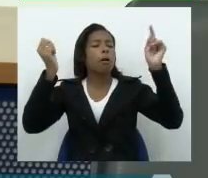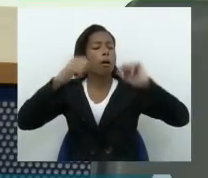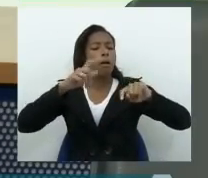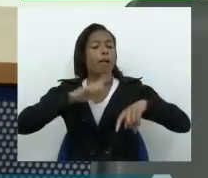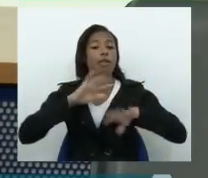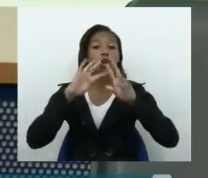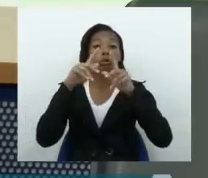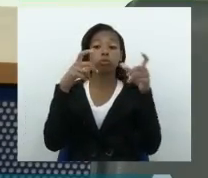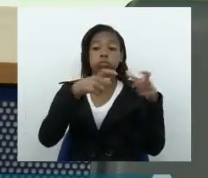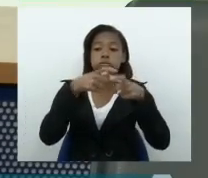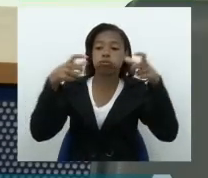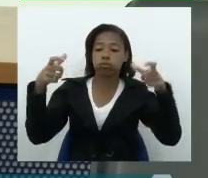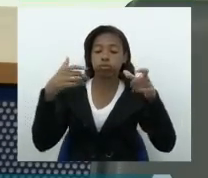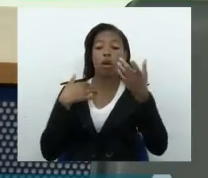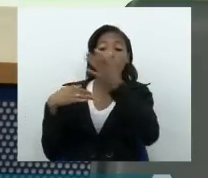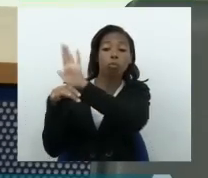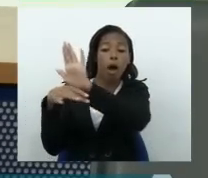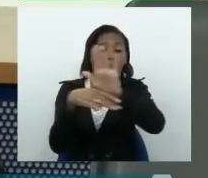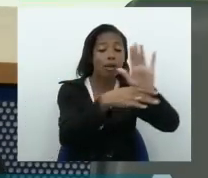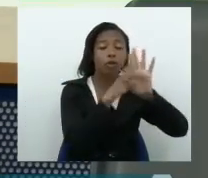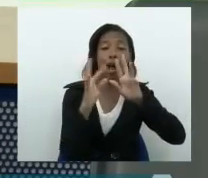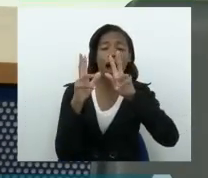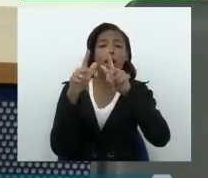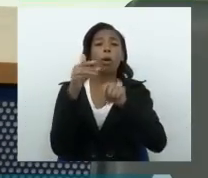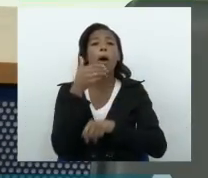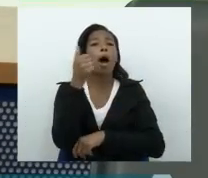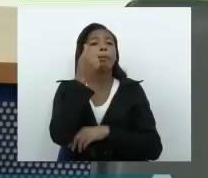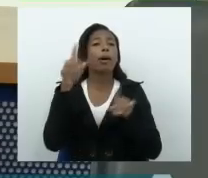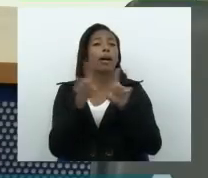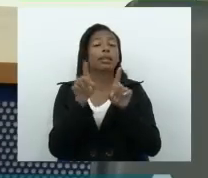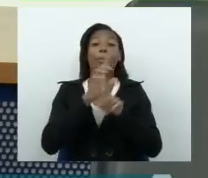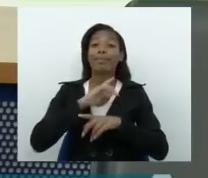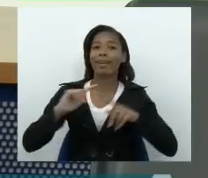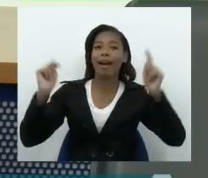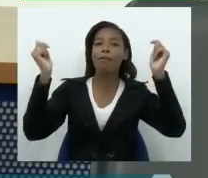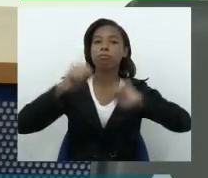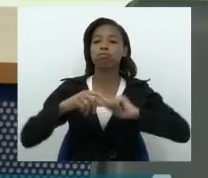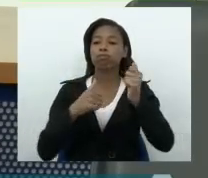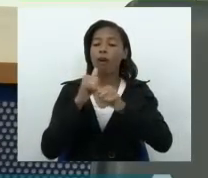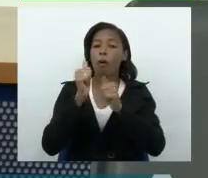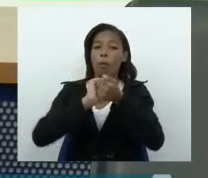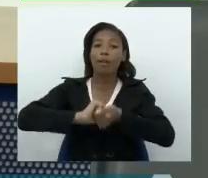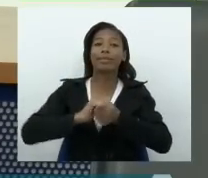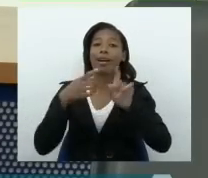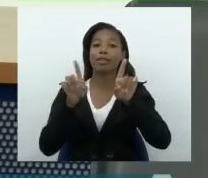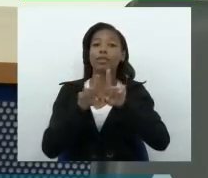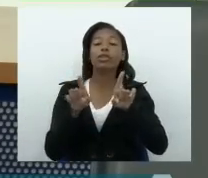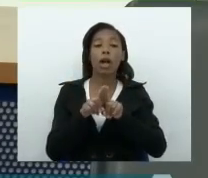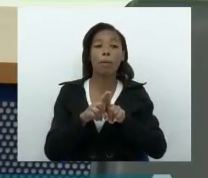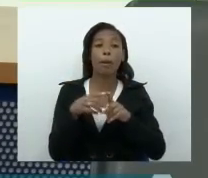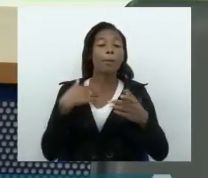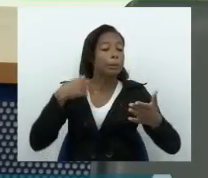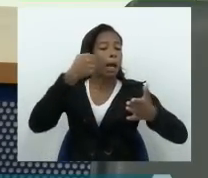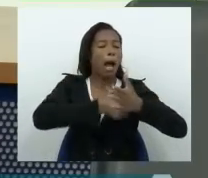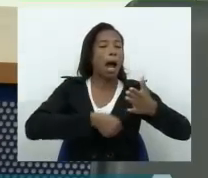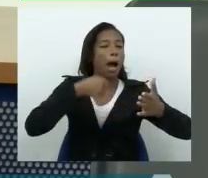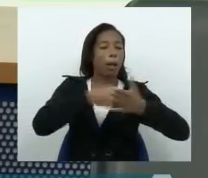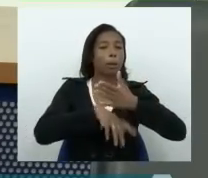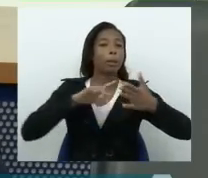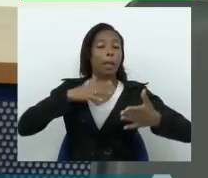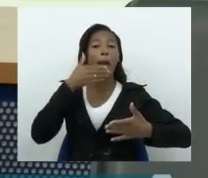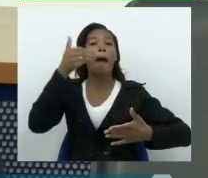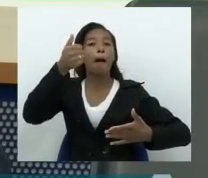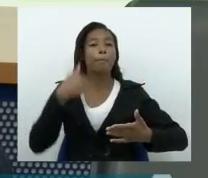a demanda seja atendida. E melhor, seja atendida com qualidade, porque a luta é por qualidade na